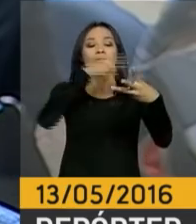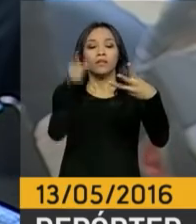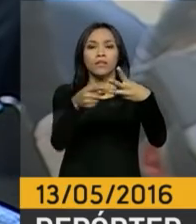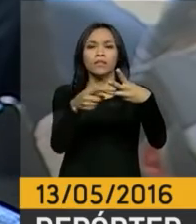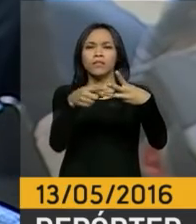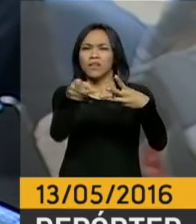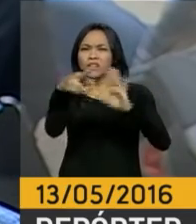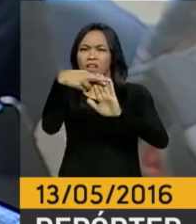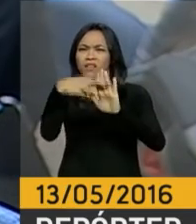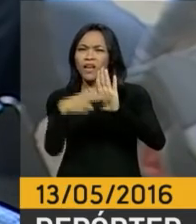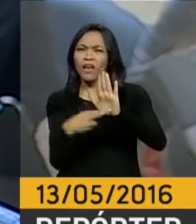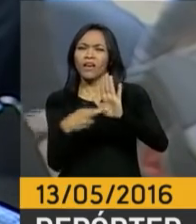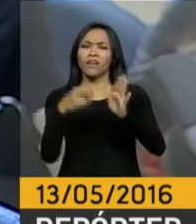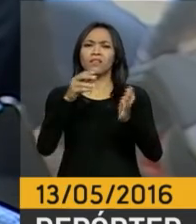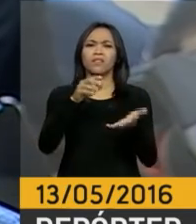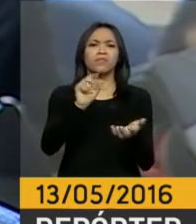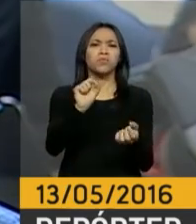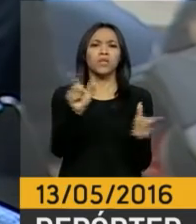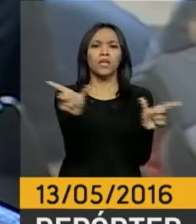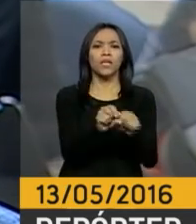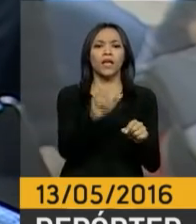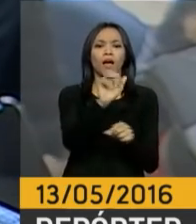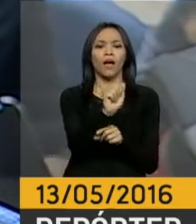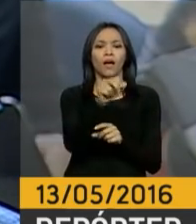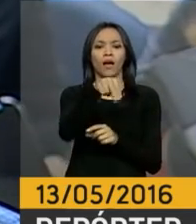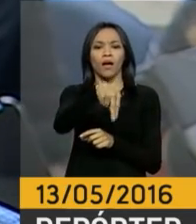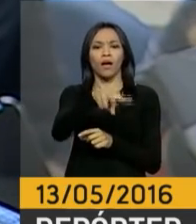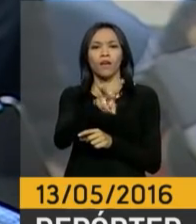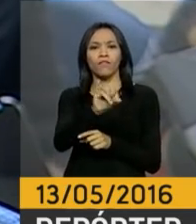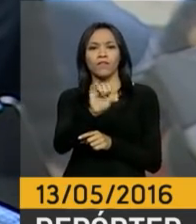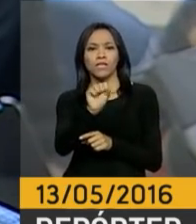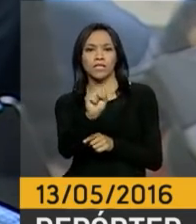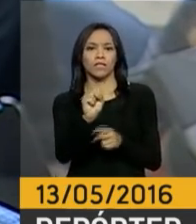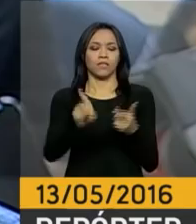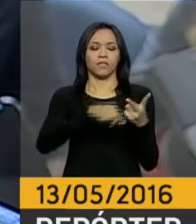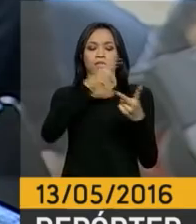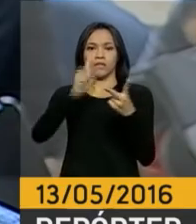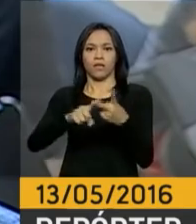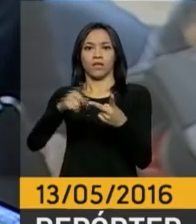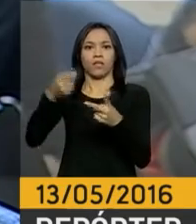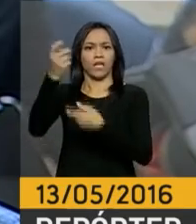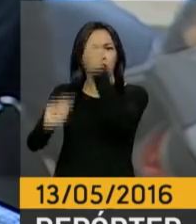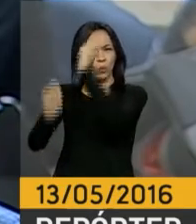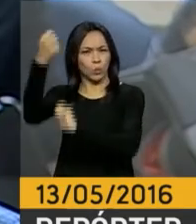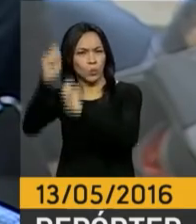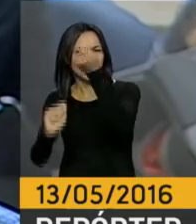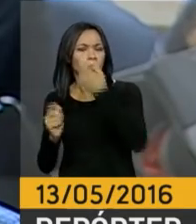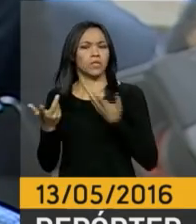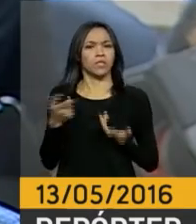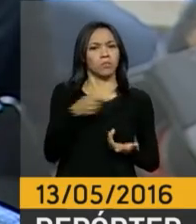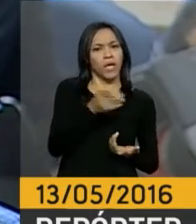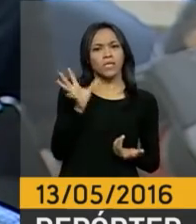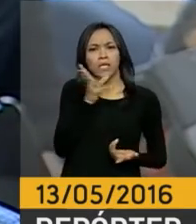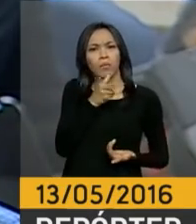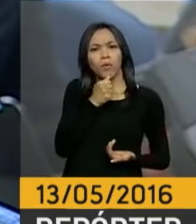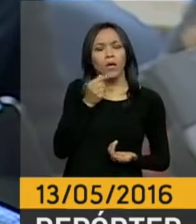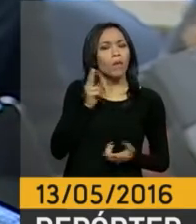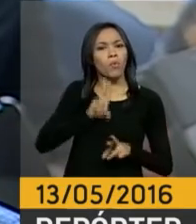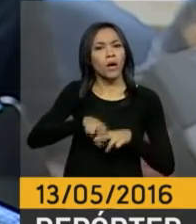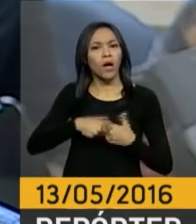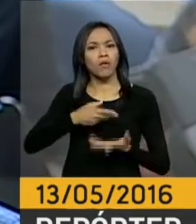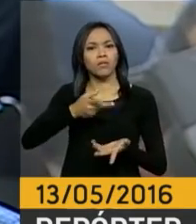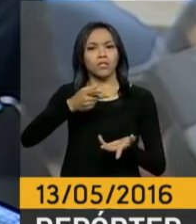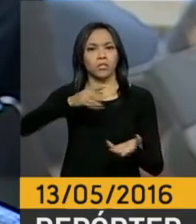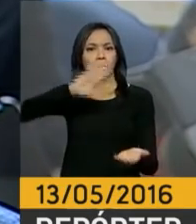da Anvisa das Indústrias né essas essa regulamentação eh a gente ouve dos técnicos de saúde que essa demora ocorre ou por burocracia por